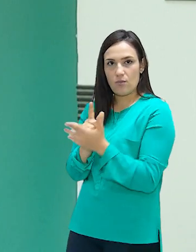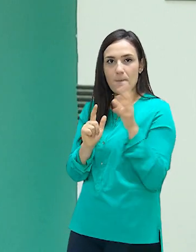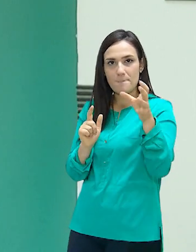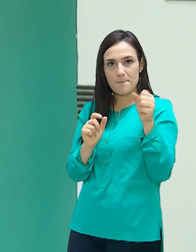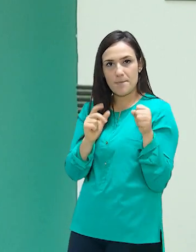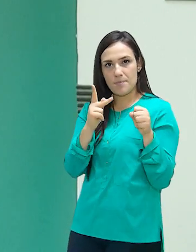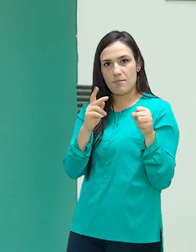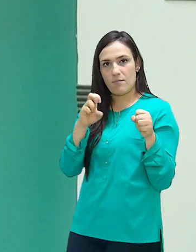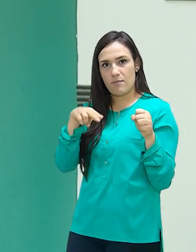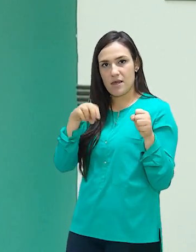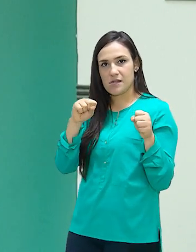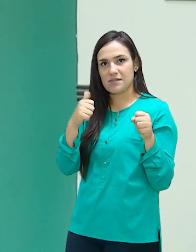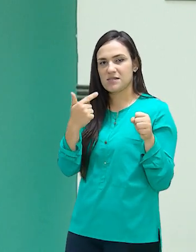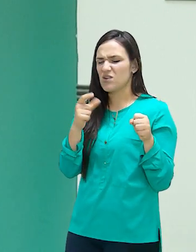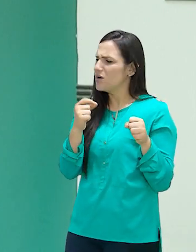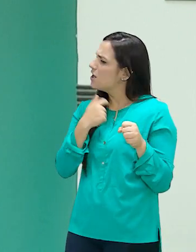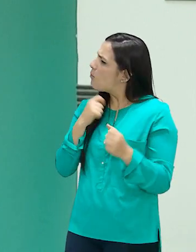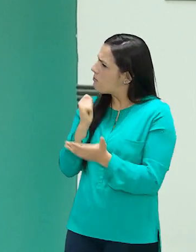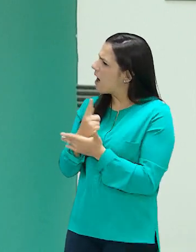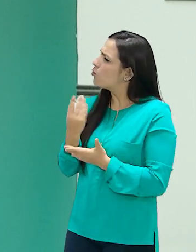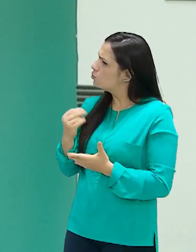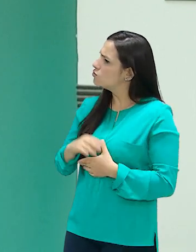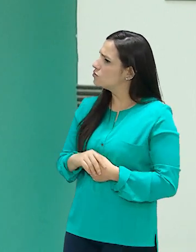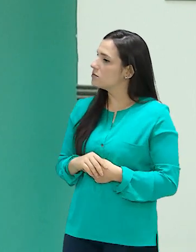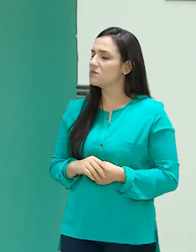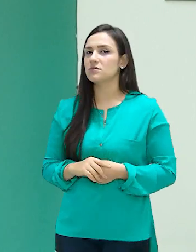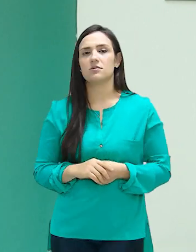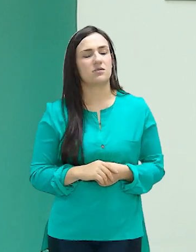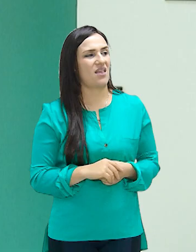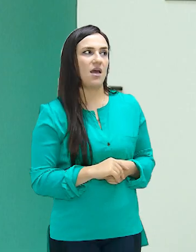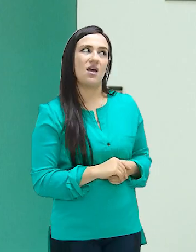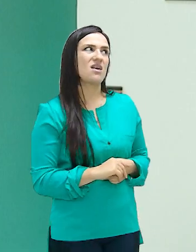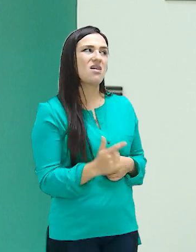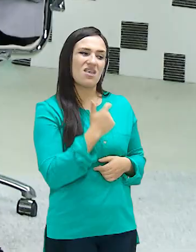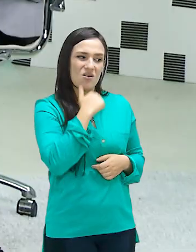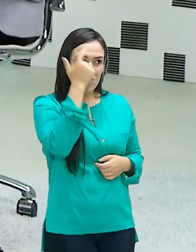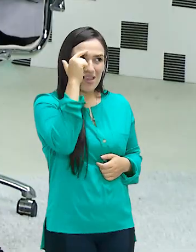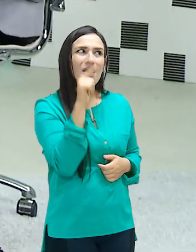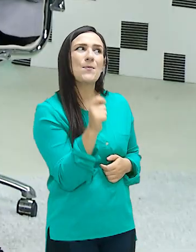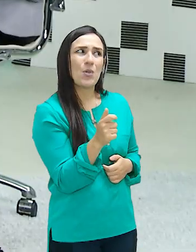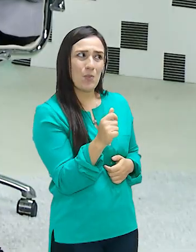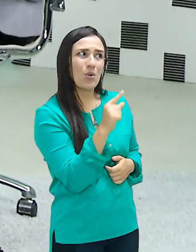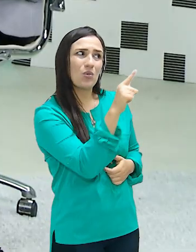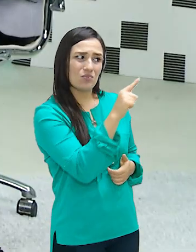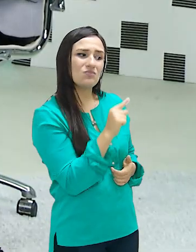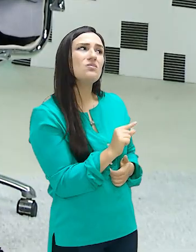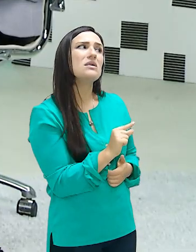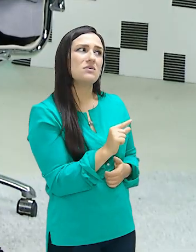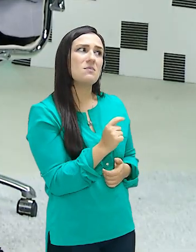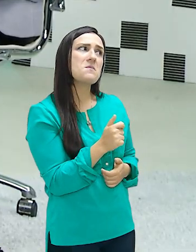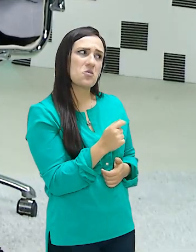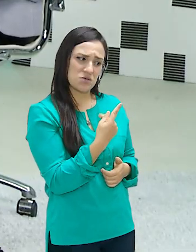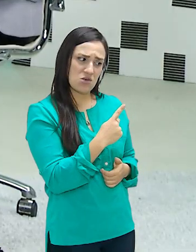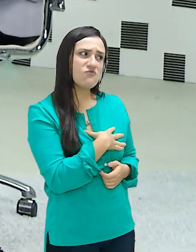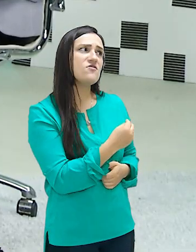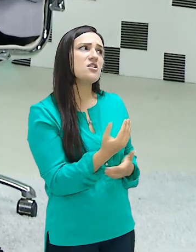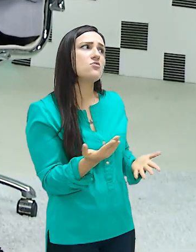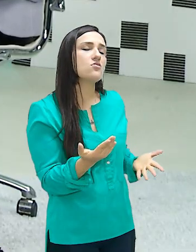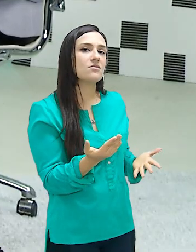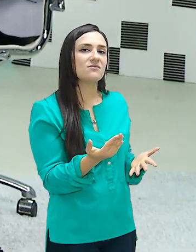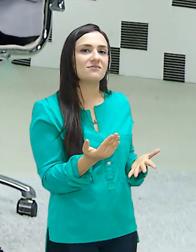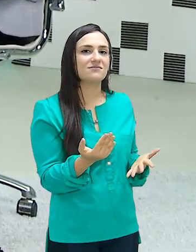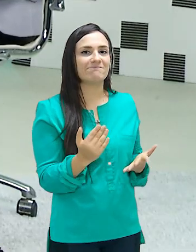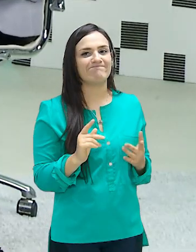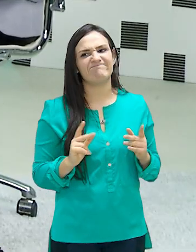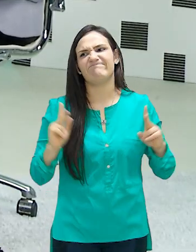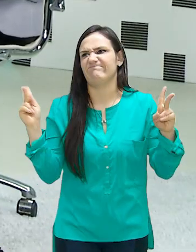recebe acha que está recebendo menos do que precisa. Então, às vezes vai para o